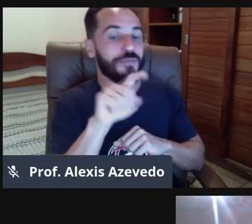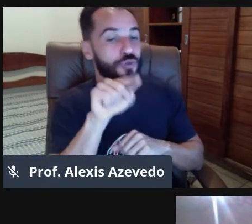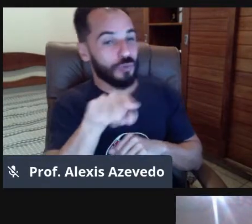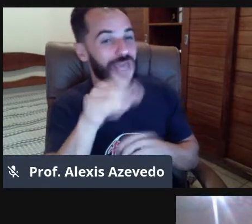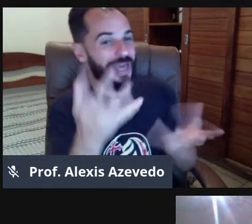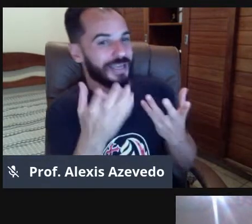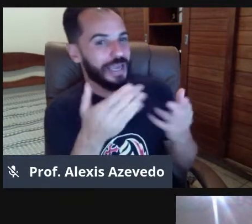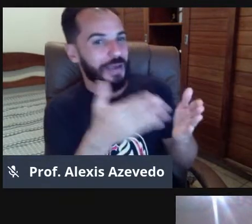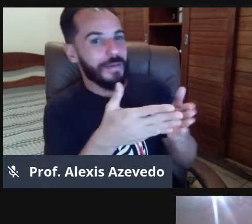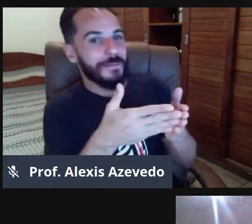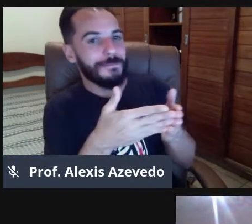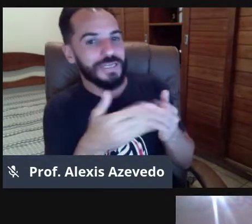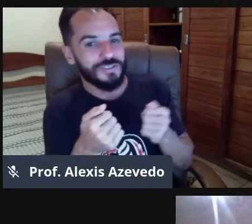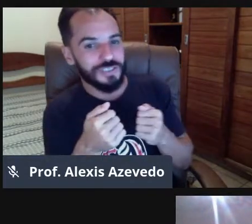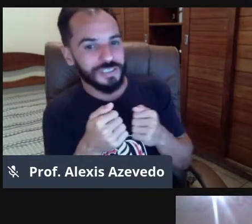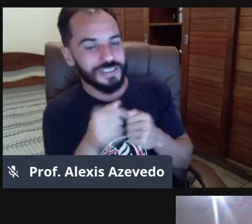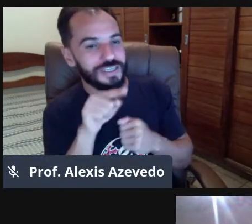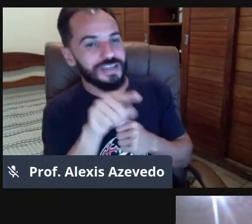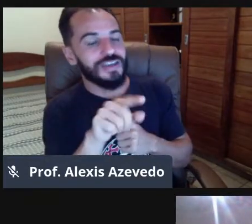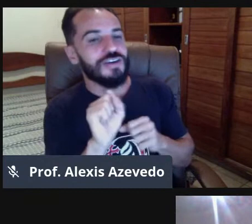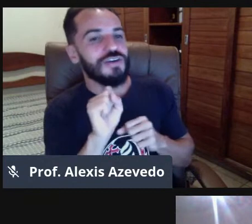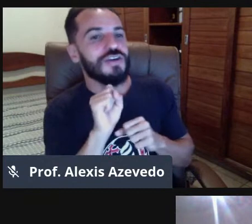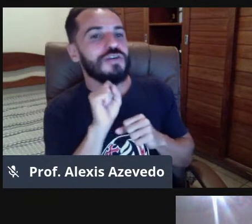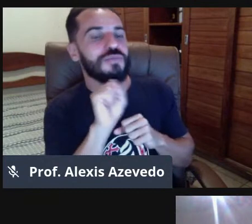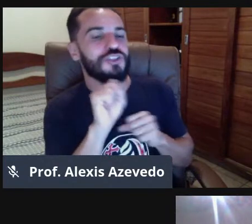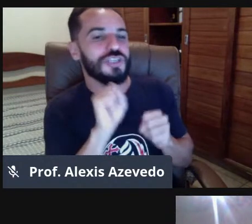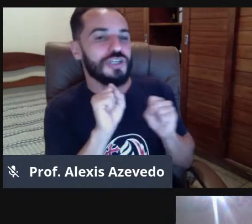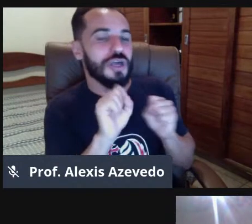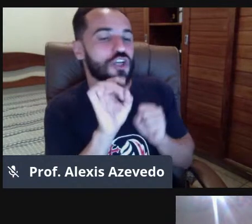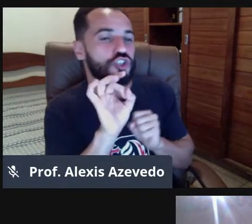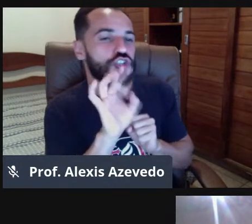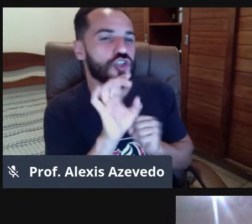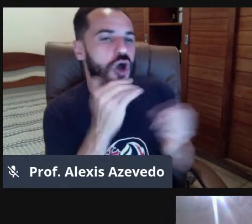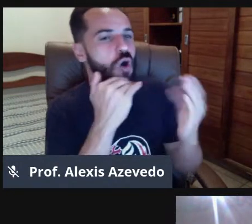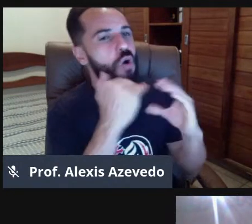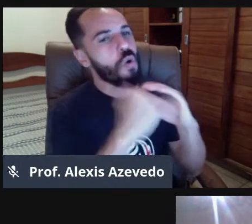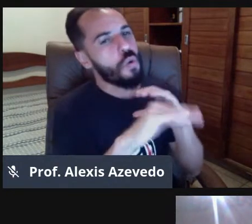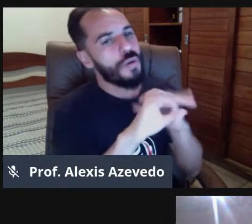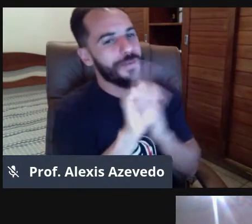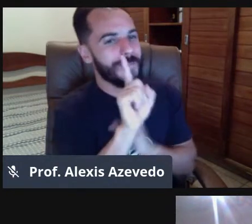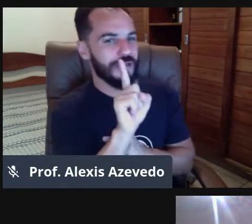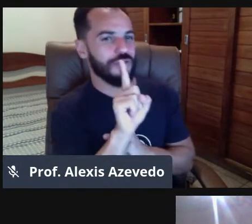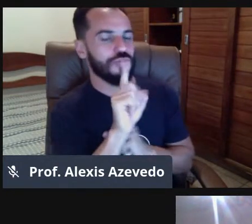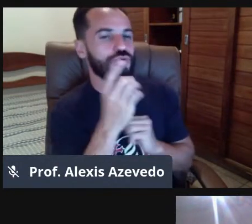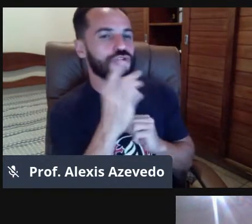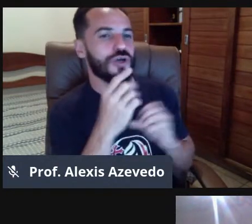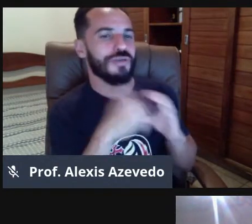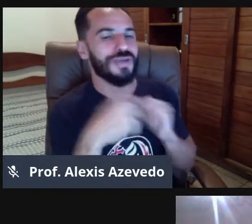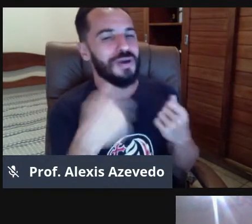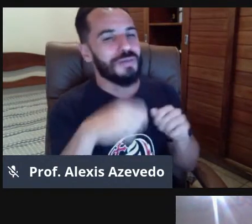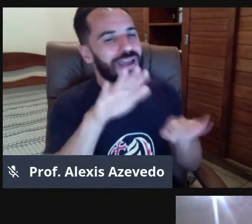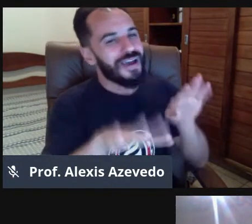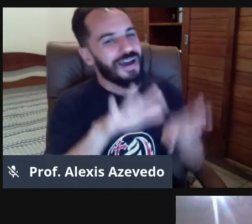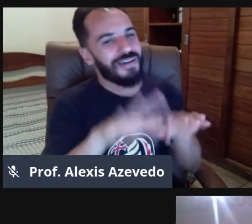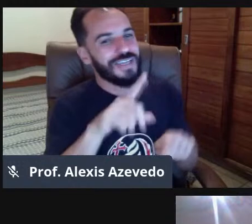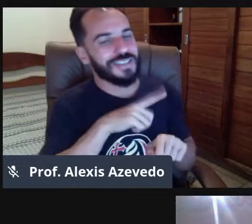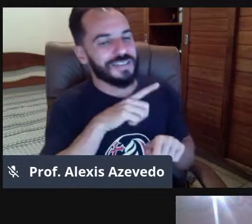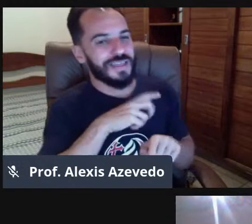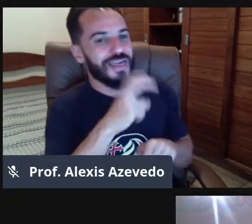um e-mail, envie um e-mail só e aguarde um pouco, porque às vezes as pessoas mandam 5 e-mails para vários